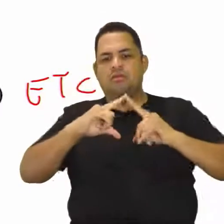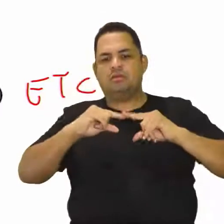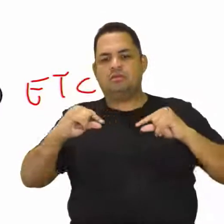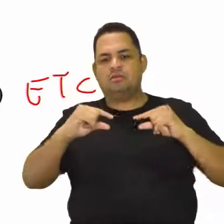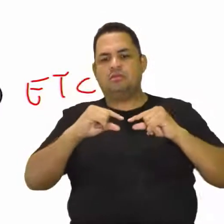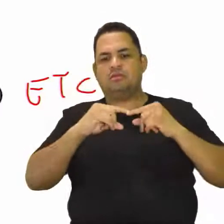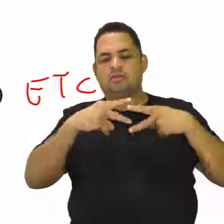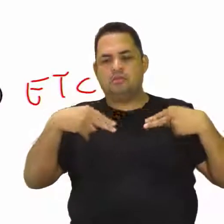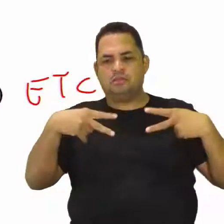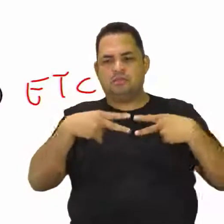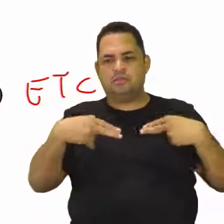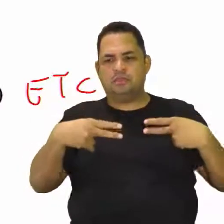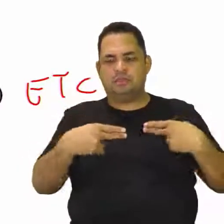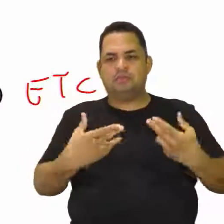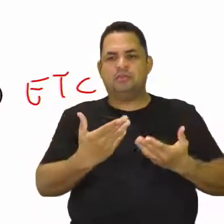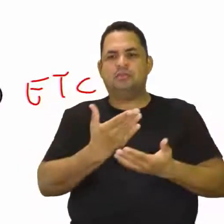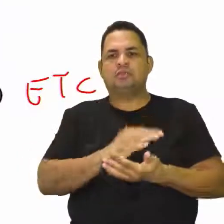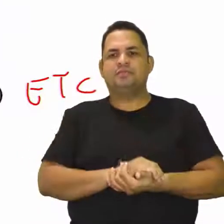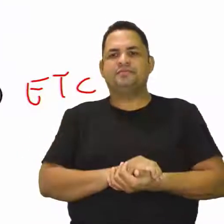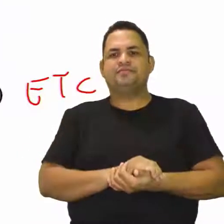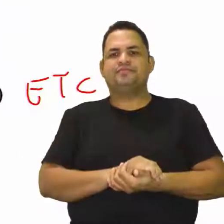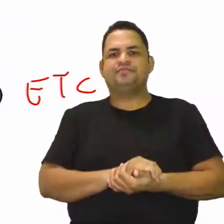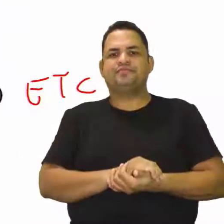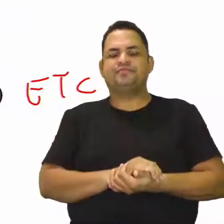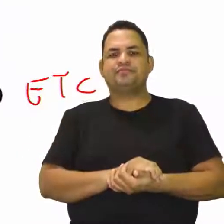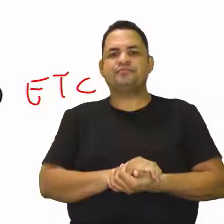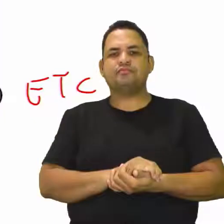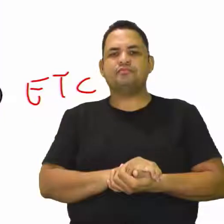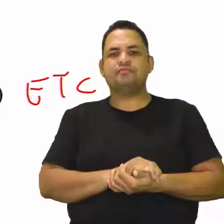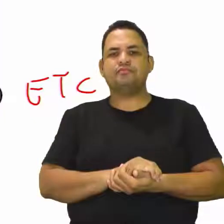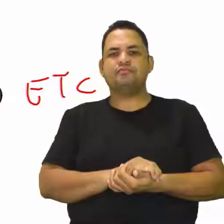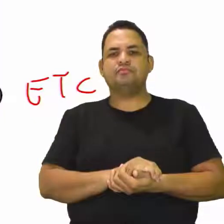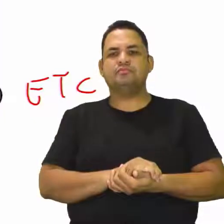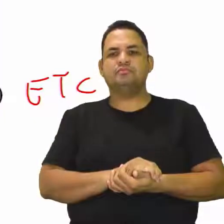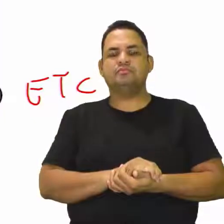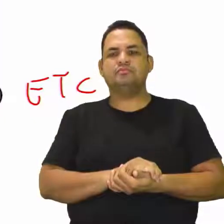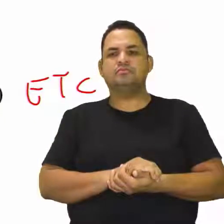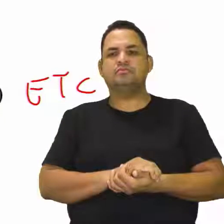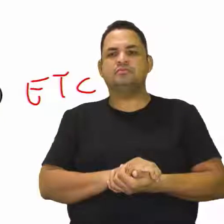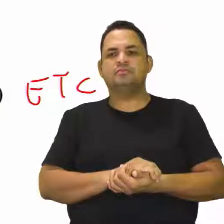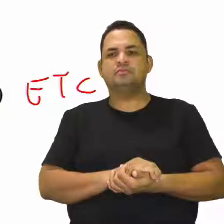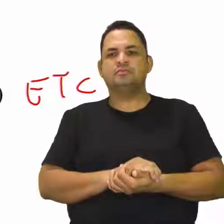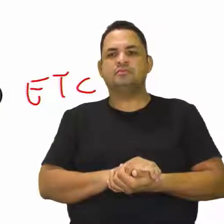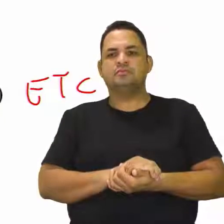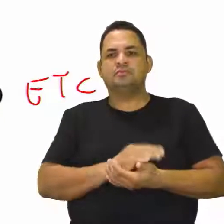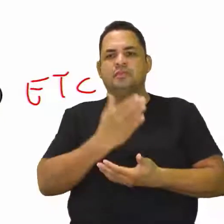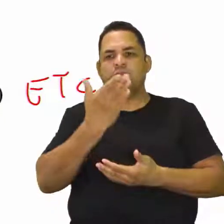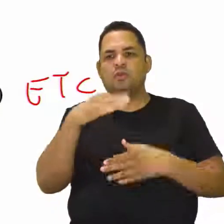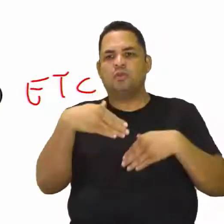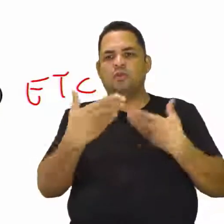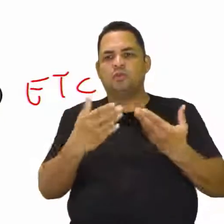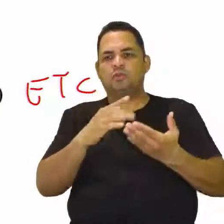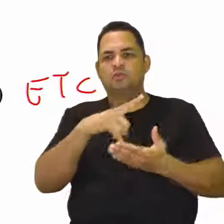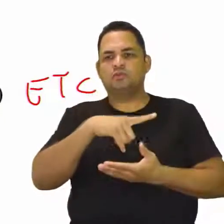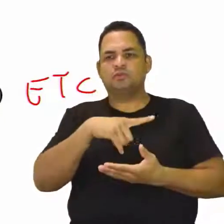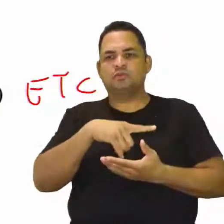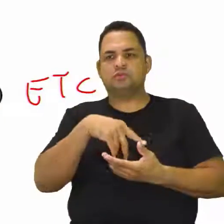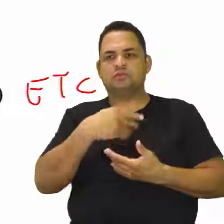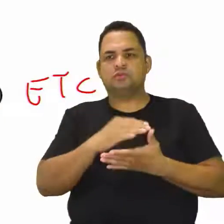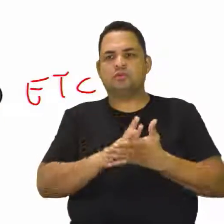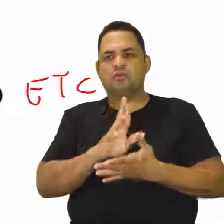Lembra que quando eu falei que essas potências do eixo, o eixo do Roberto, quando eu